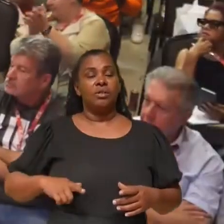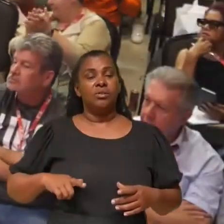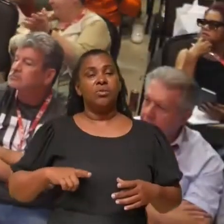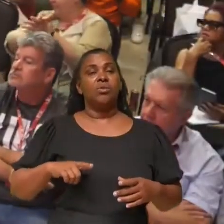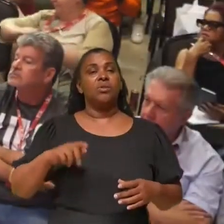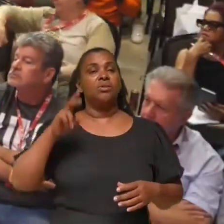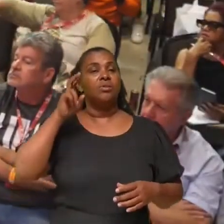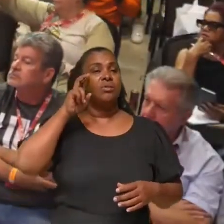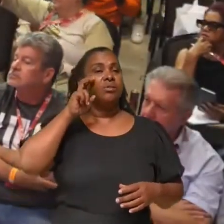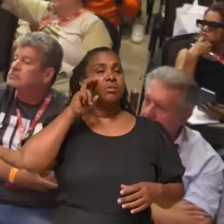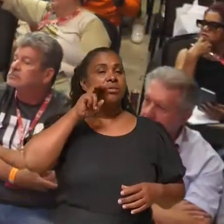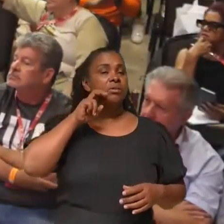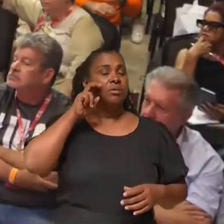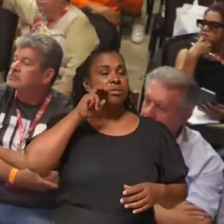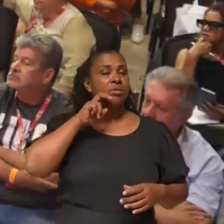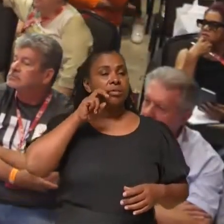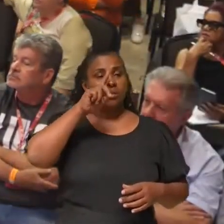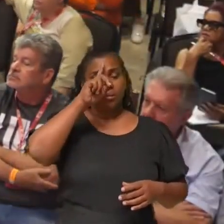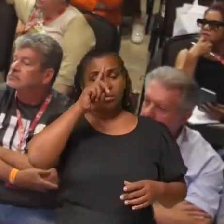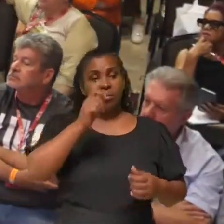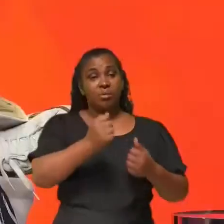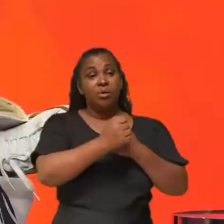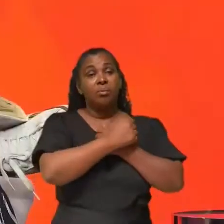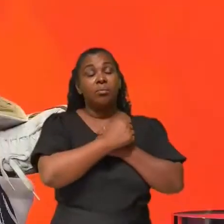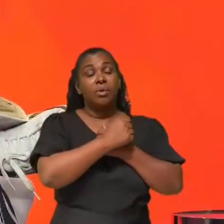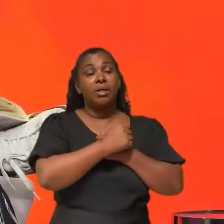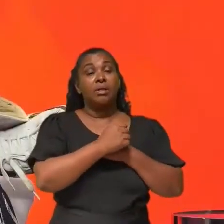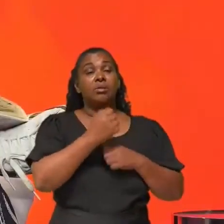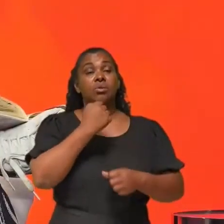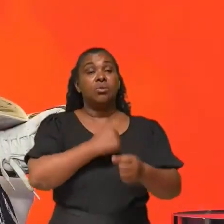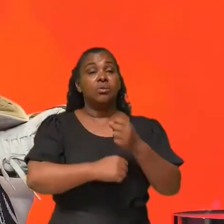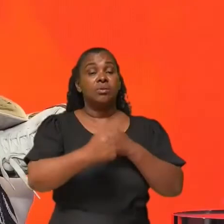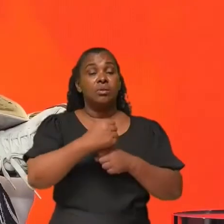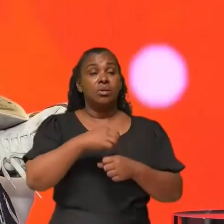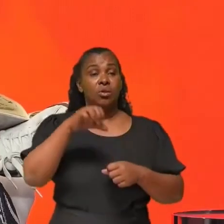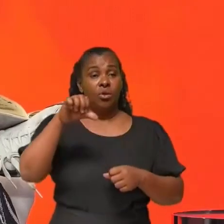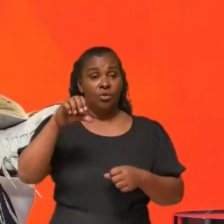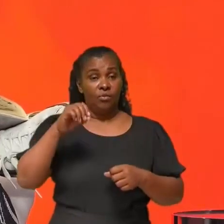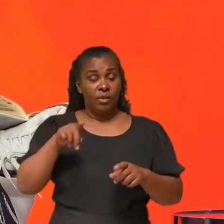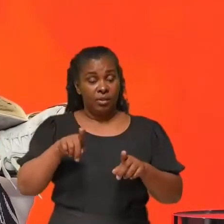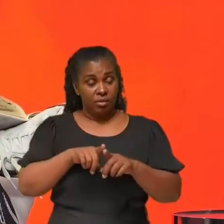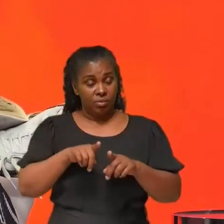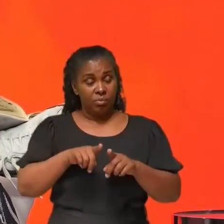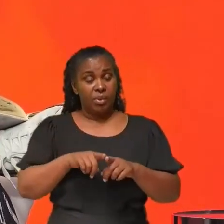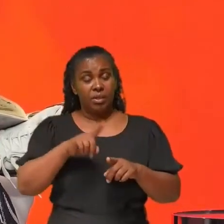quando foi candidata nos anos 90, passou por tanto disso, e sempre